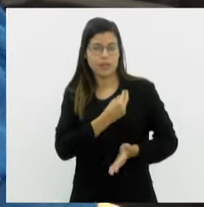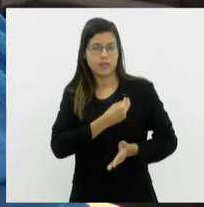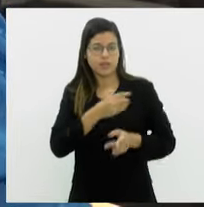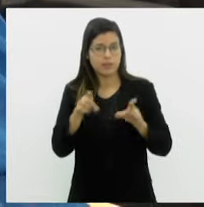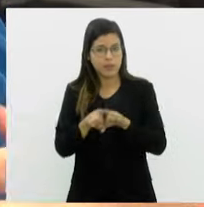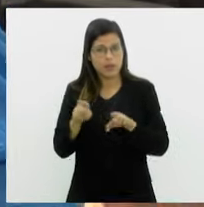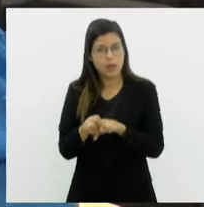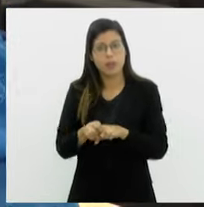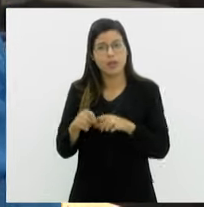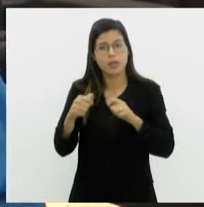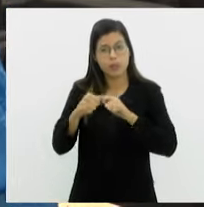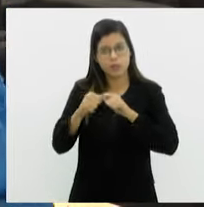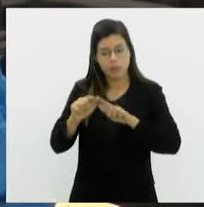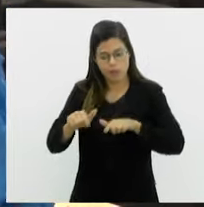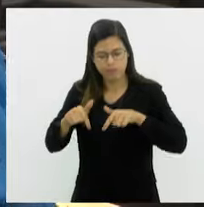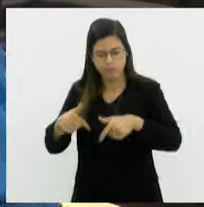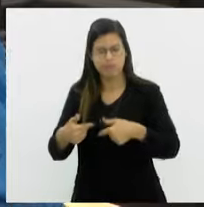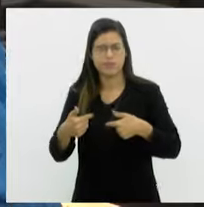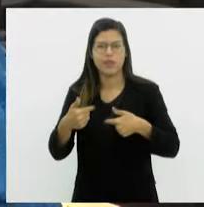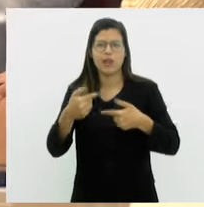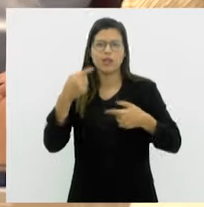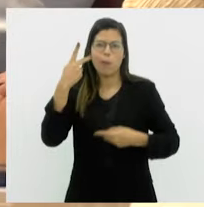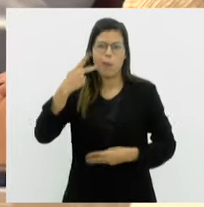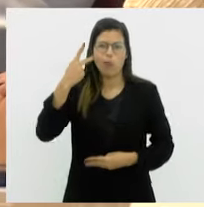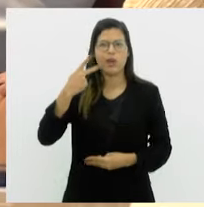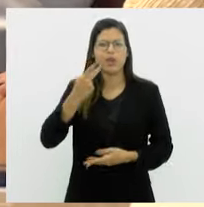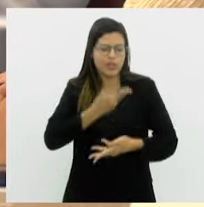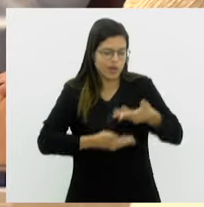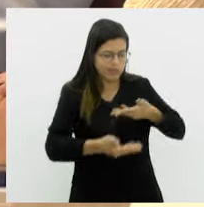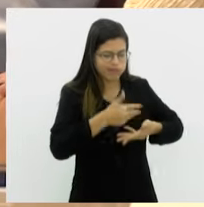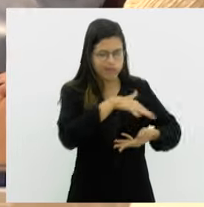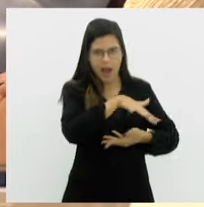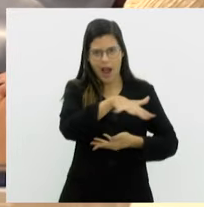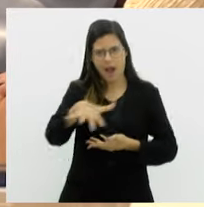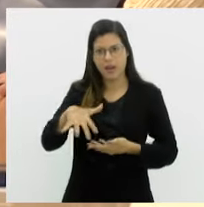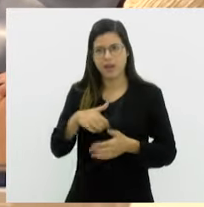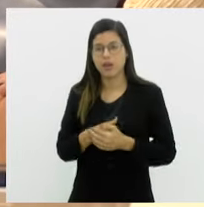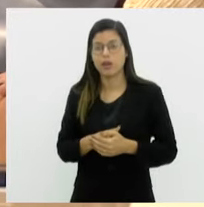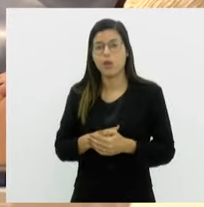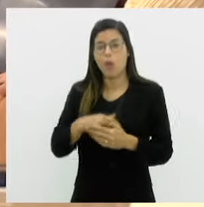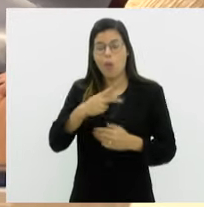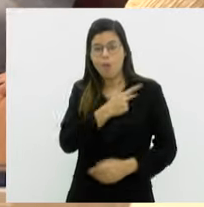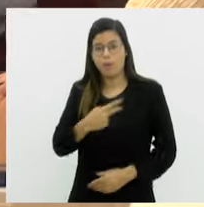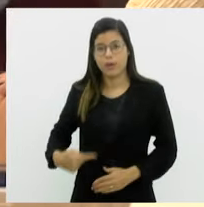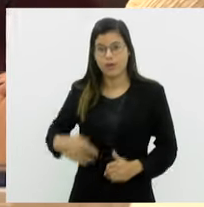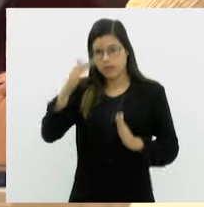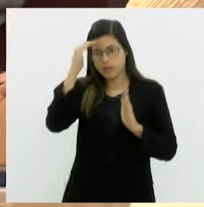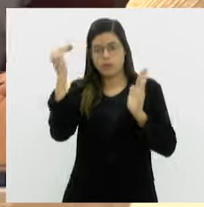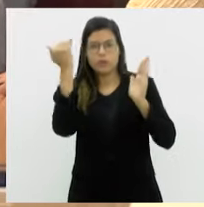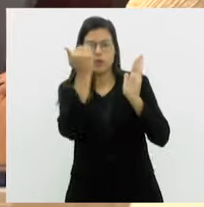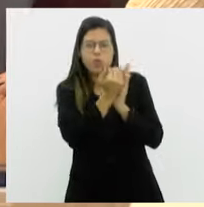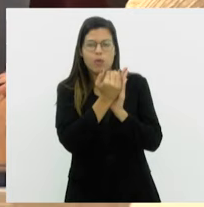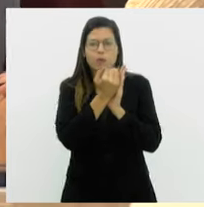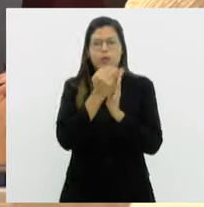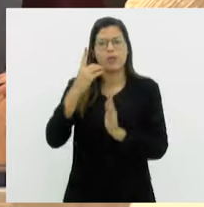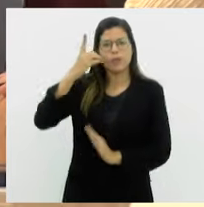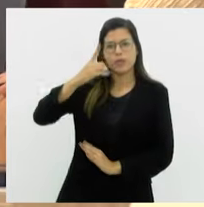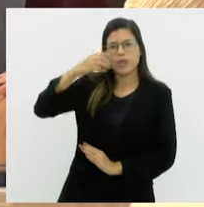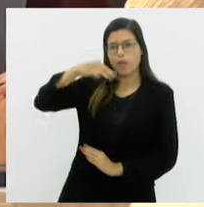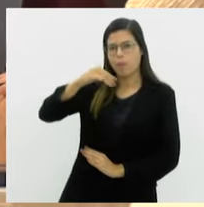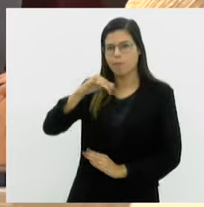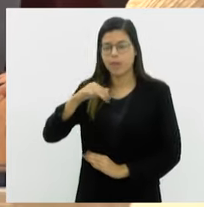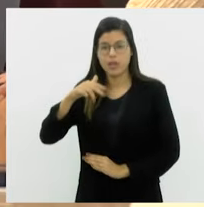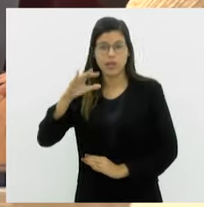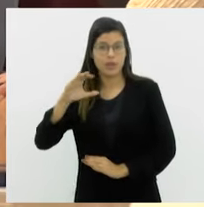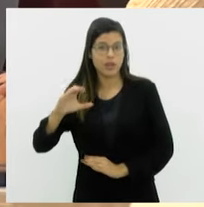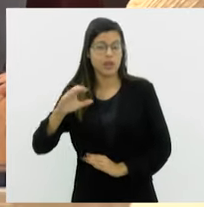dê efetividade através dessa política intersetorial. Presidente da comissão do Cumpra-se, o deputado Carlos Mink, elencou os principais